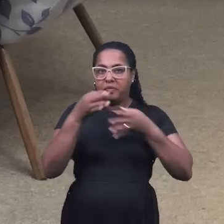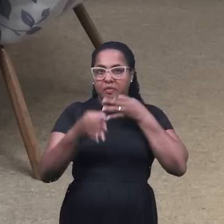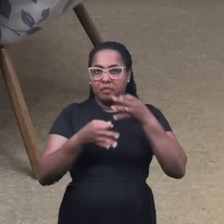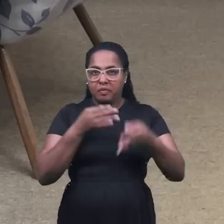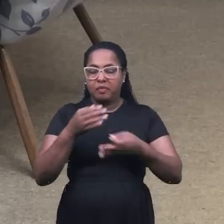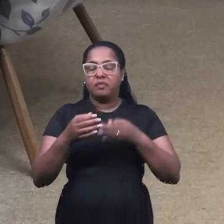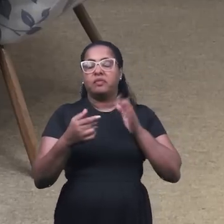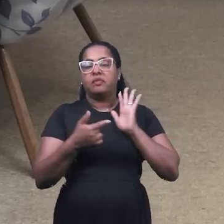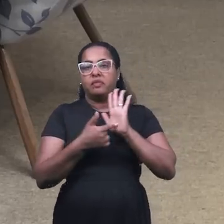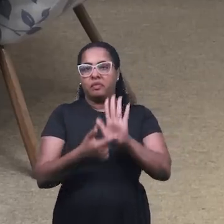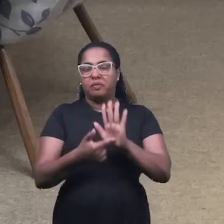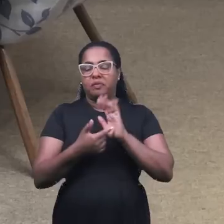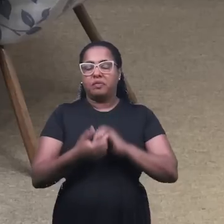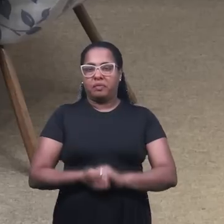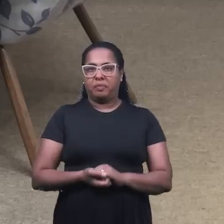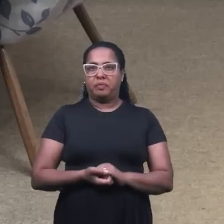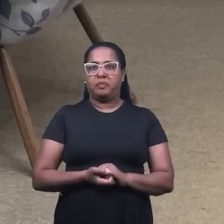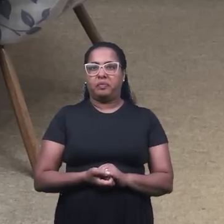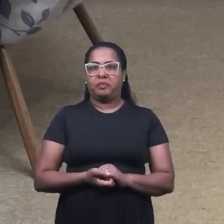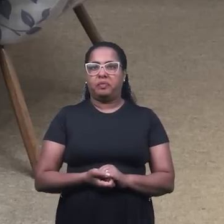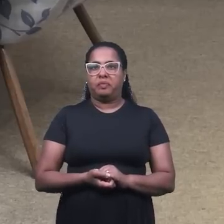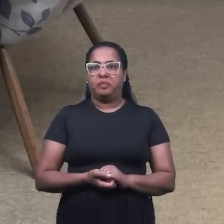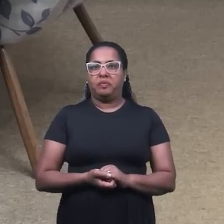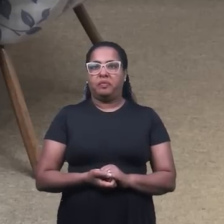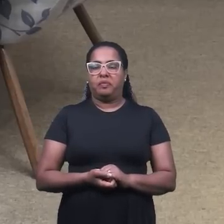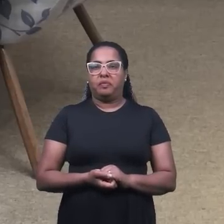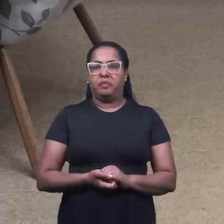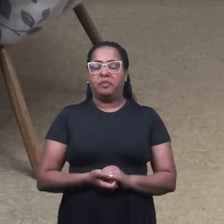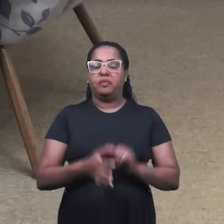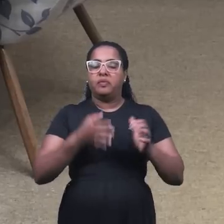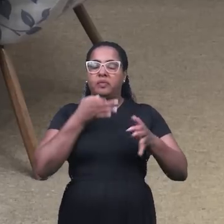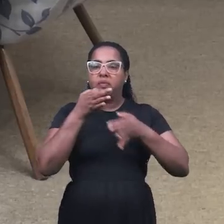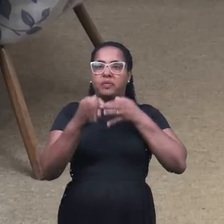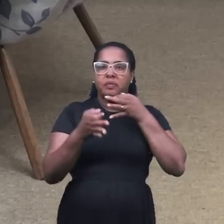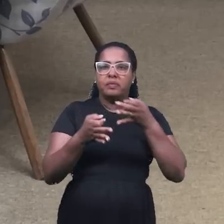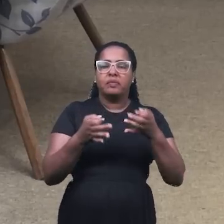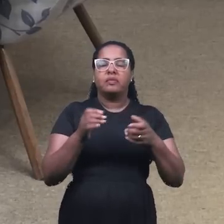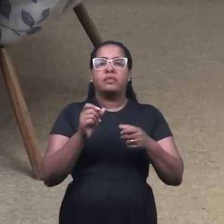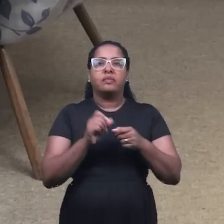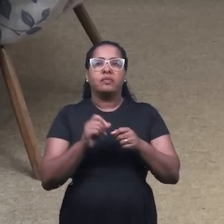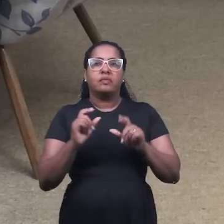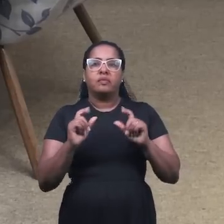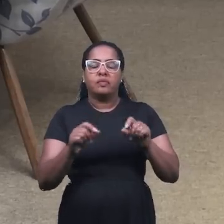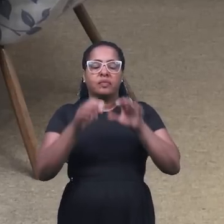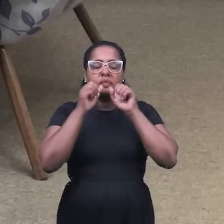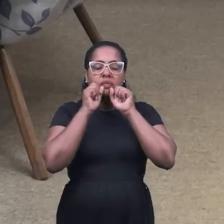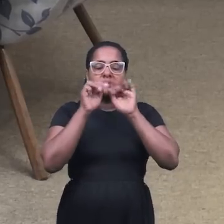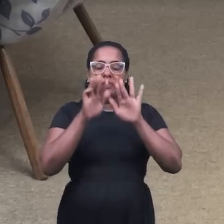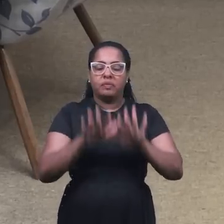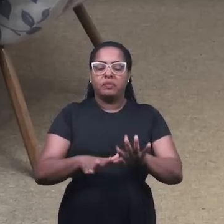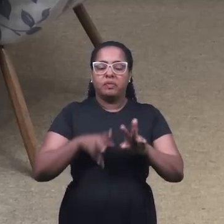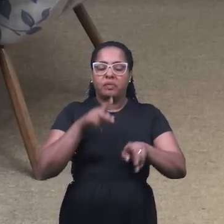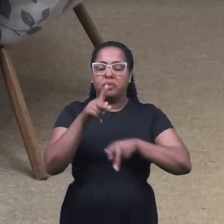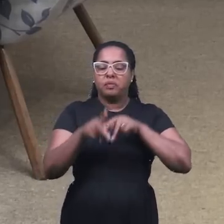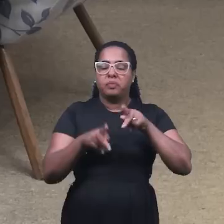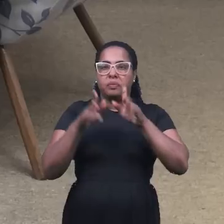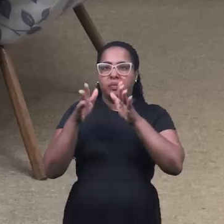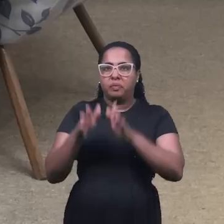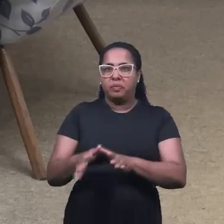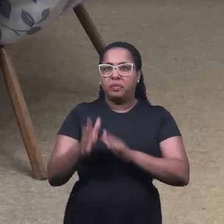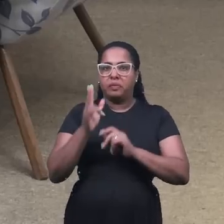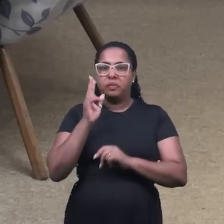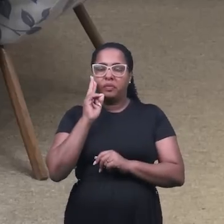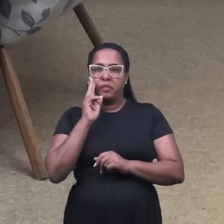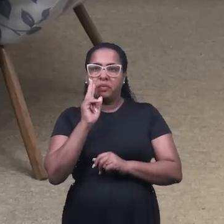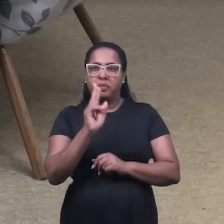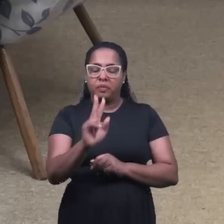acerca do que ela apresentou. Márcio. Pastor, o comentário que eu faria é a bênção da igreja de